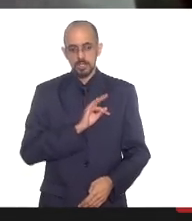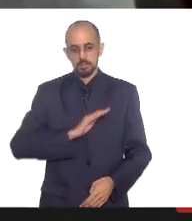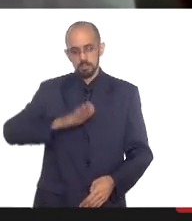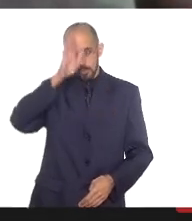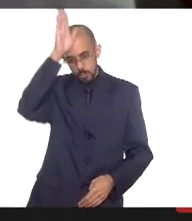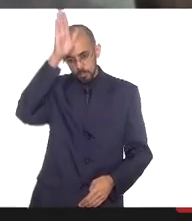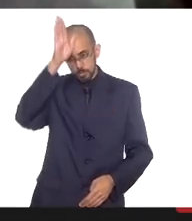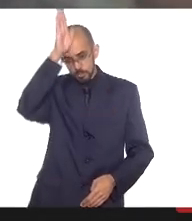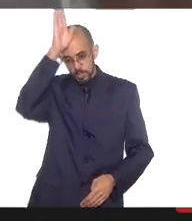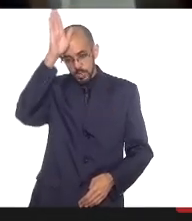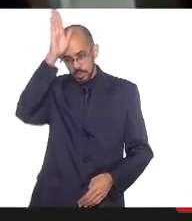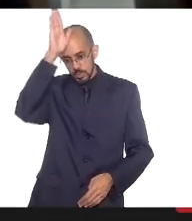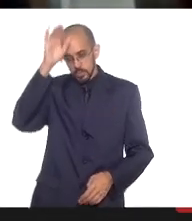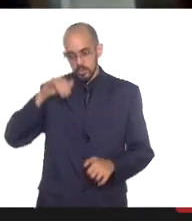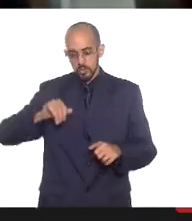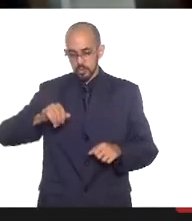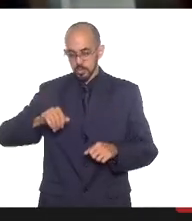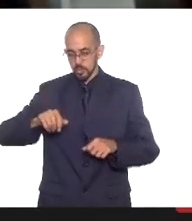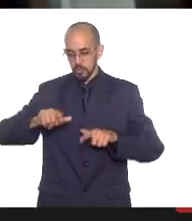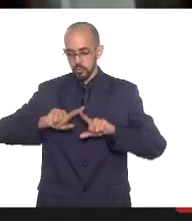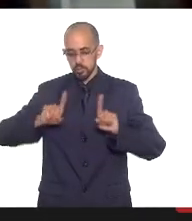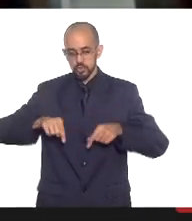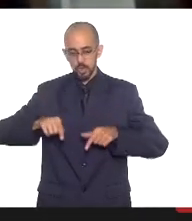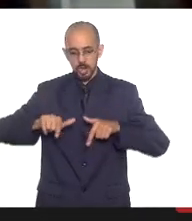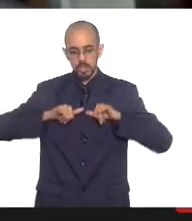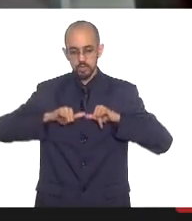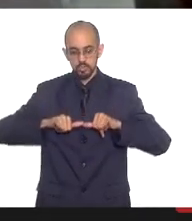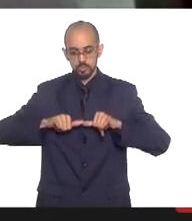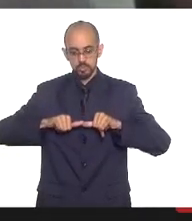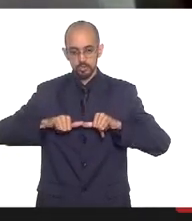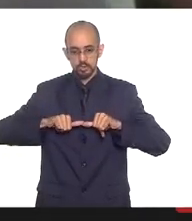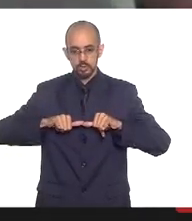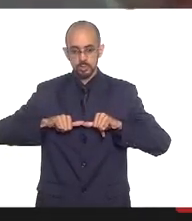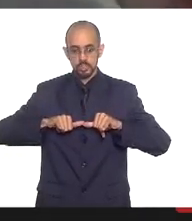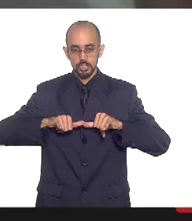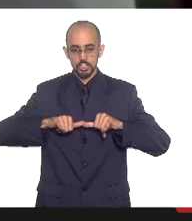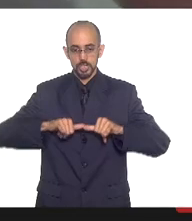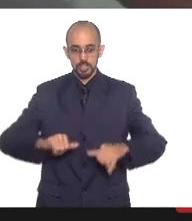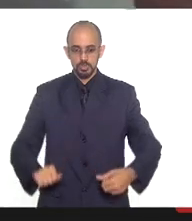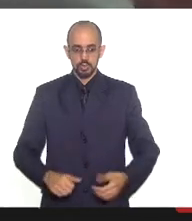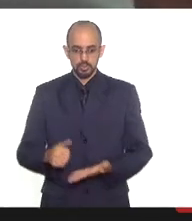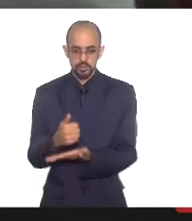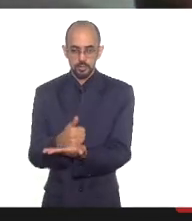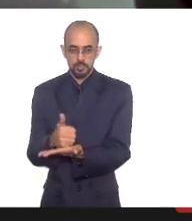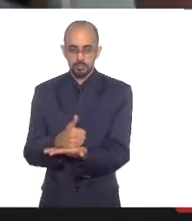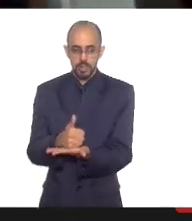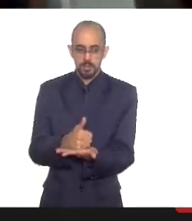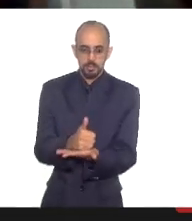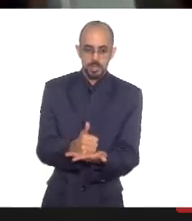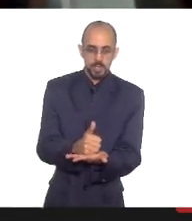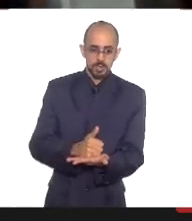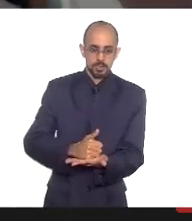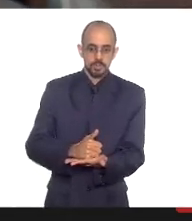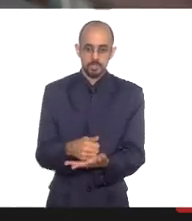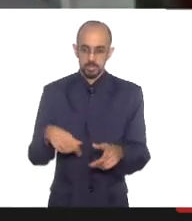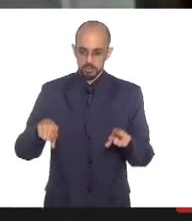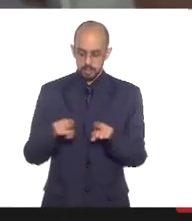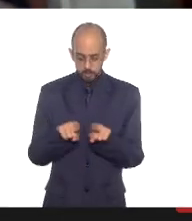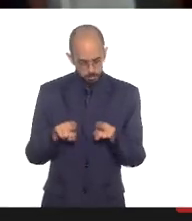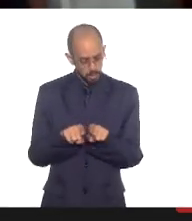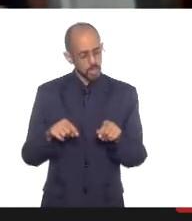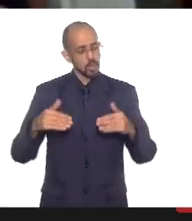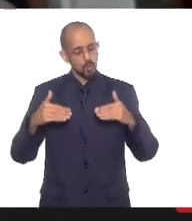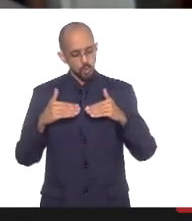uma pessoa que está no supermercado como a enfermeira Rejane muito bem colocou o pessoal que trabalha em farmácia porque a farmácia tem que estar aberta